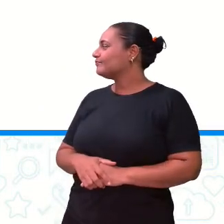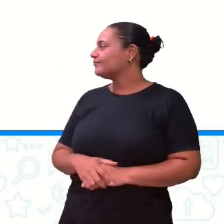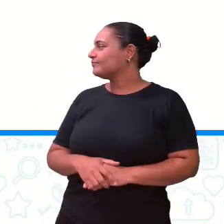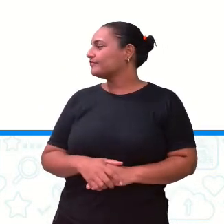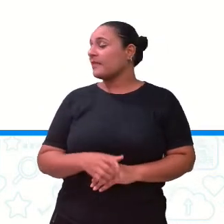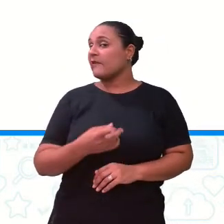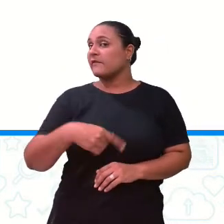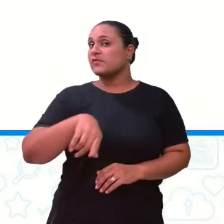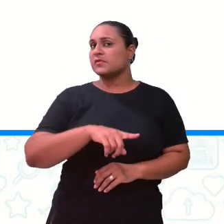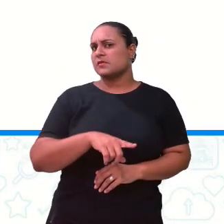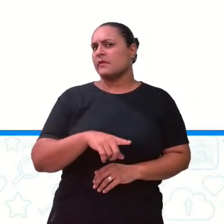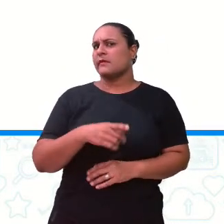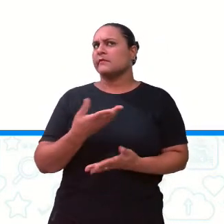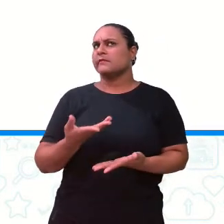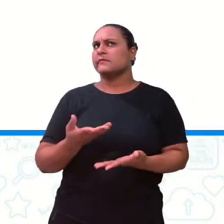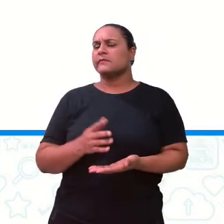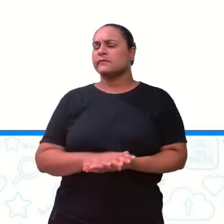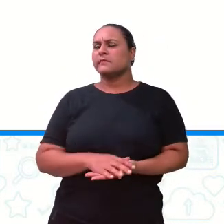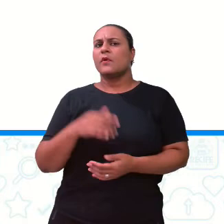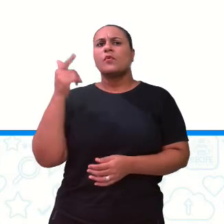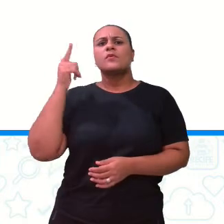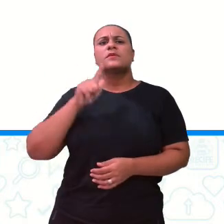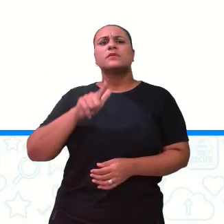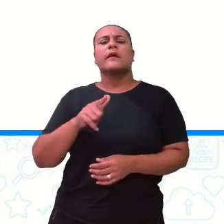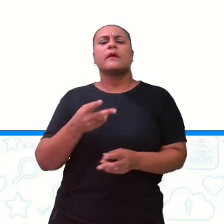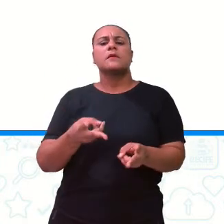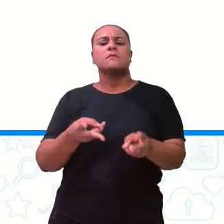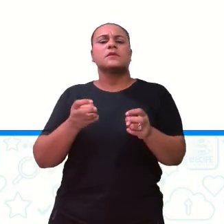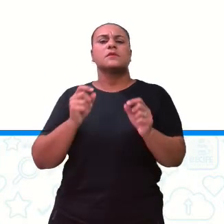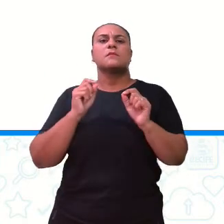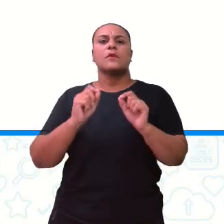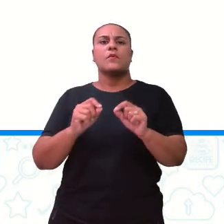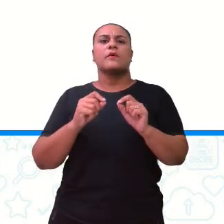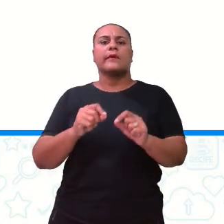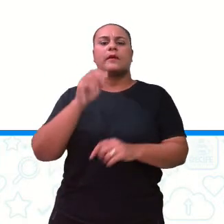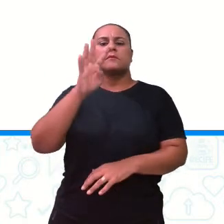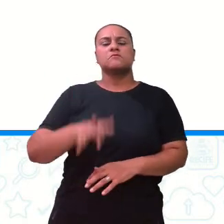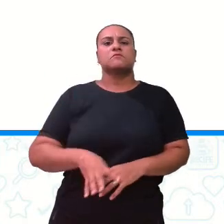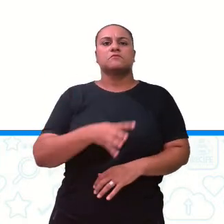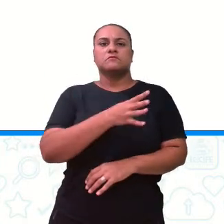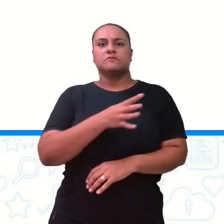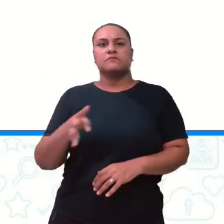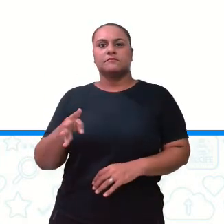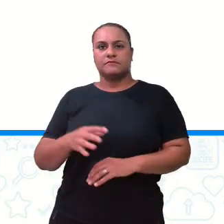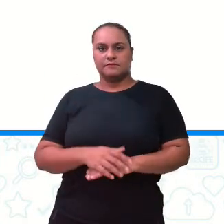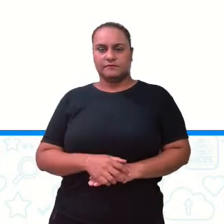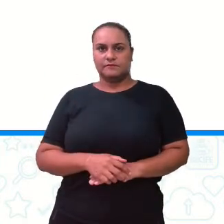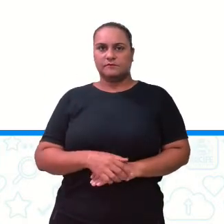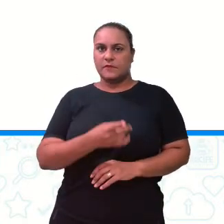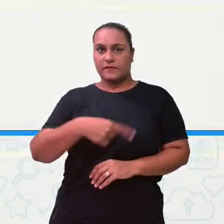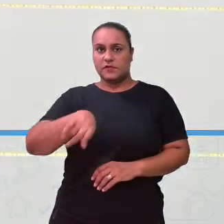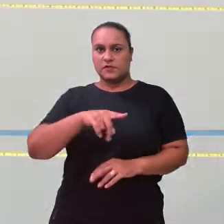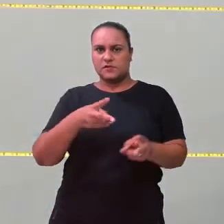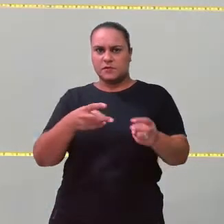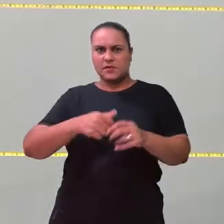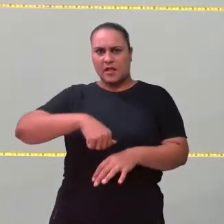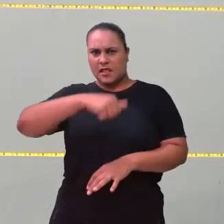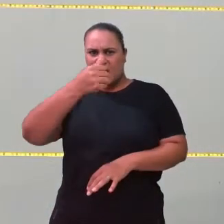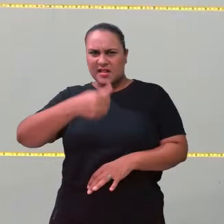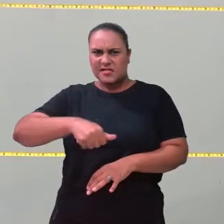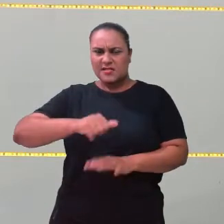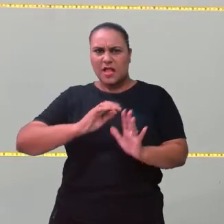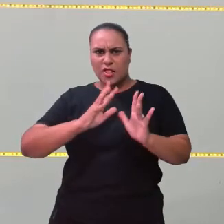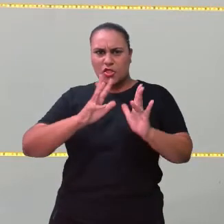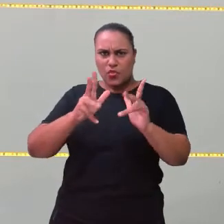vocês conseguem, né, identificar nessa tabela? Vocês conseguem fazer a leitura de tudo que está